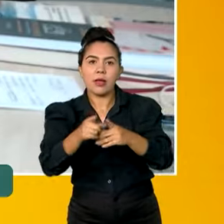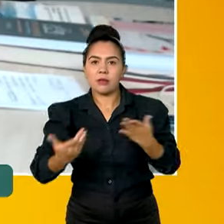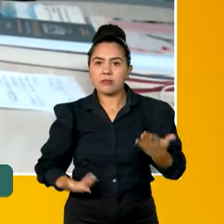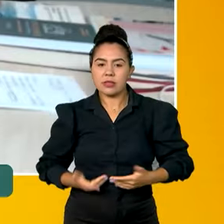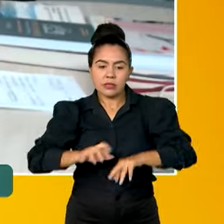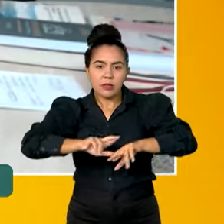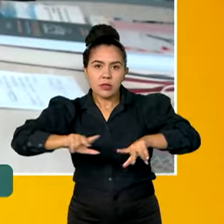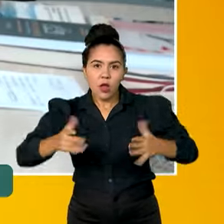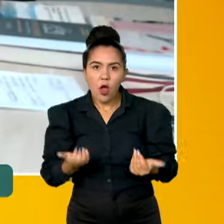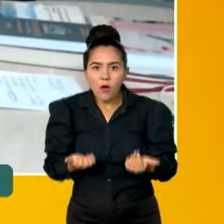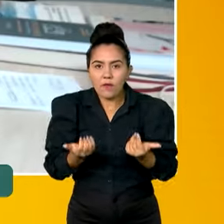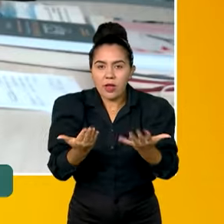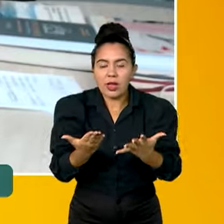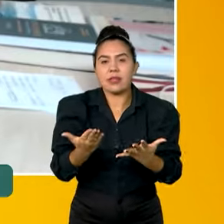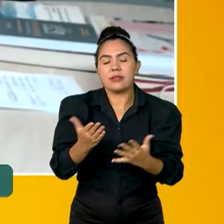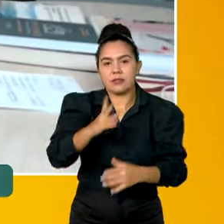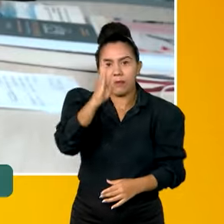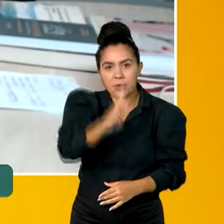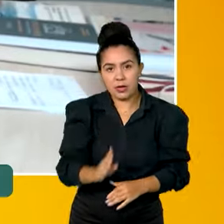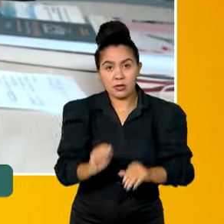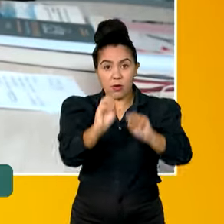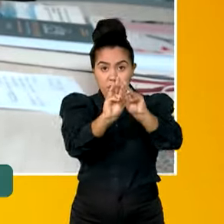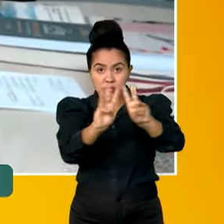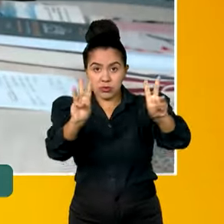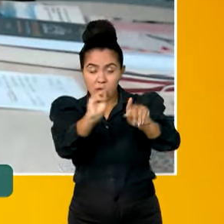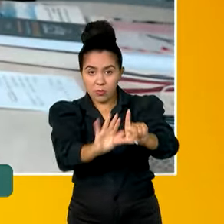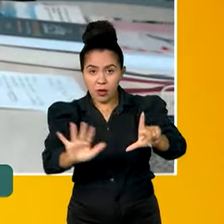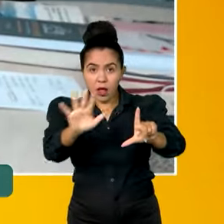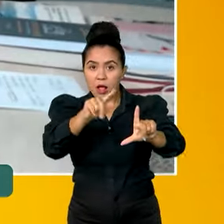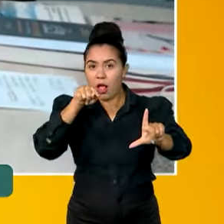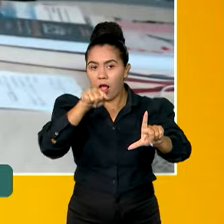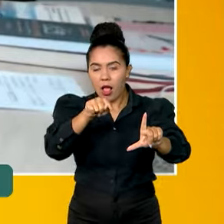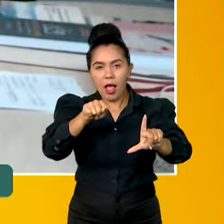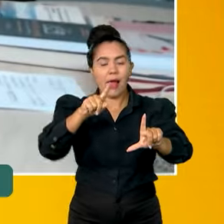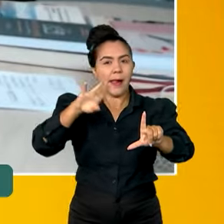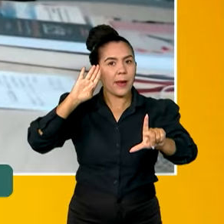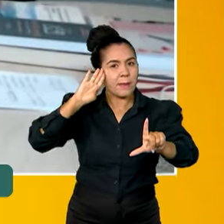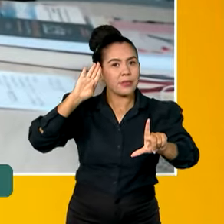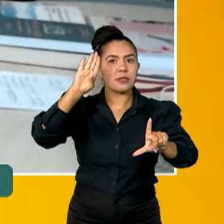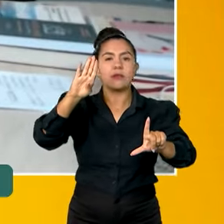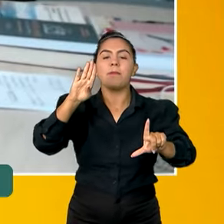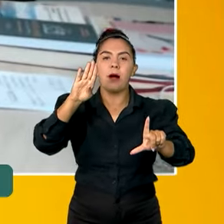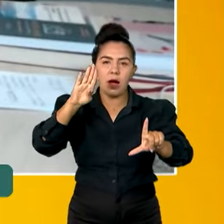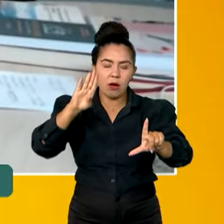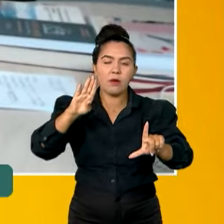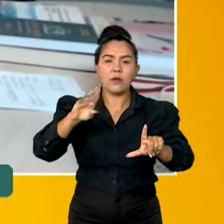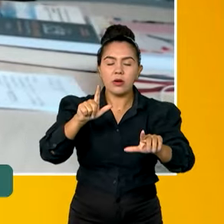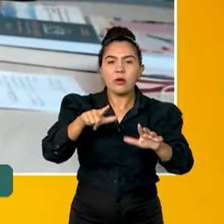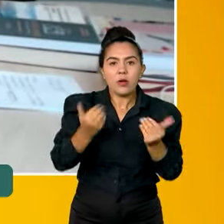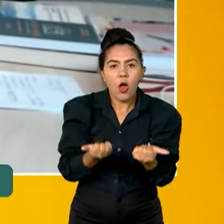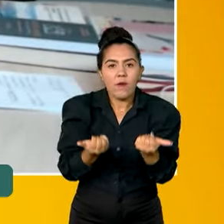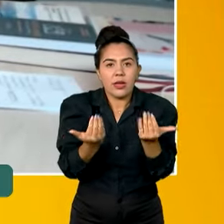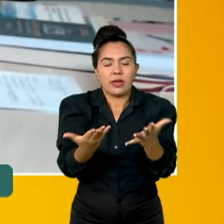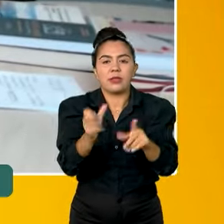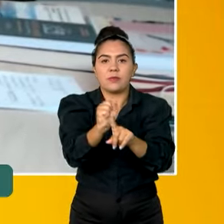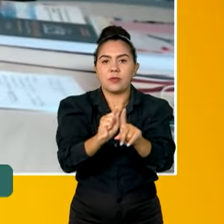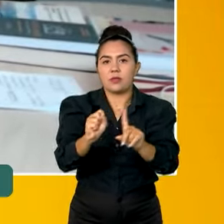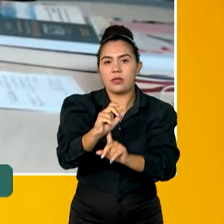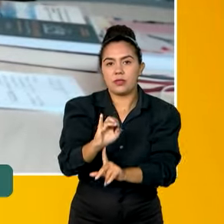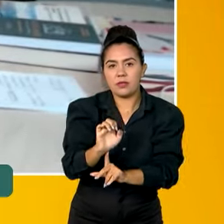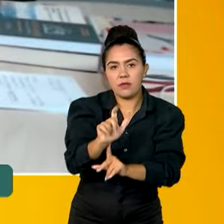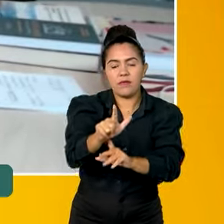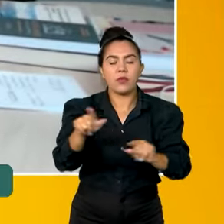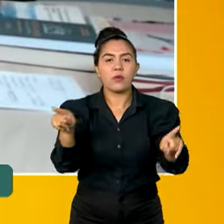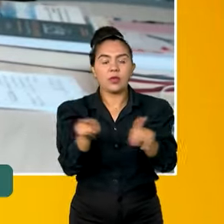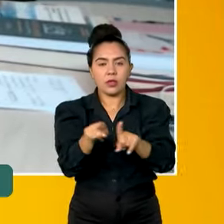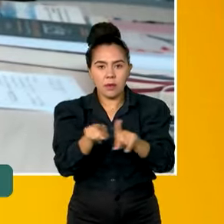país. O portal é, então, aí, essa principal ferramenta de apoio à sociedade civil, possibilitando o acompanhamento do